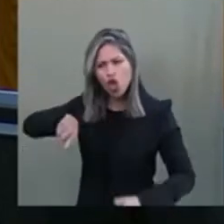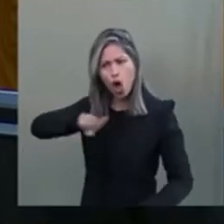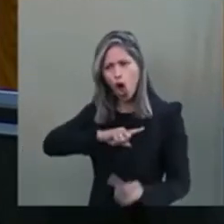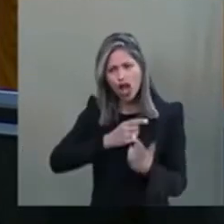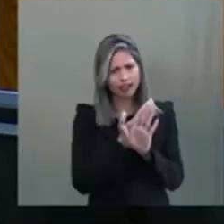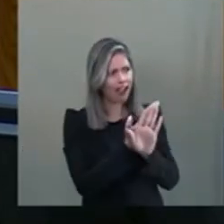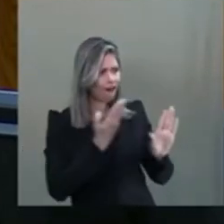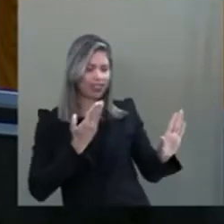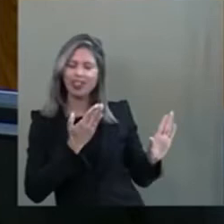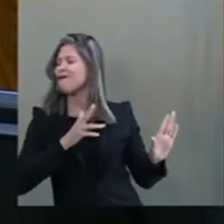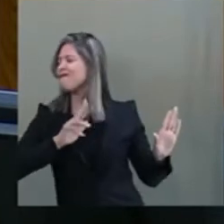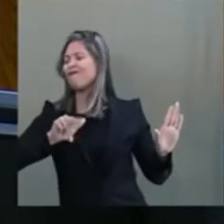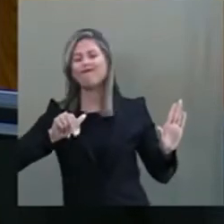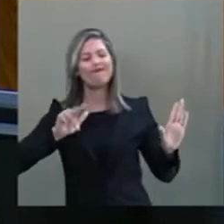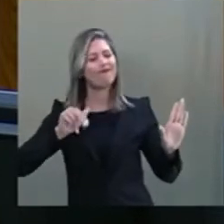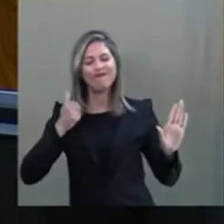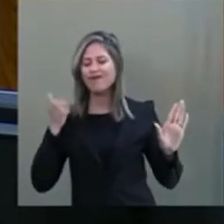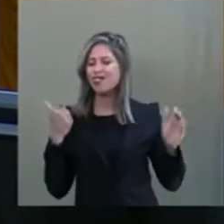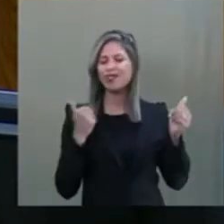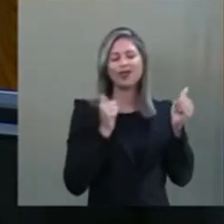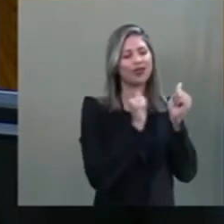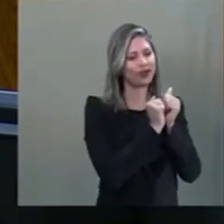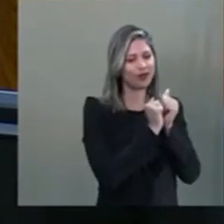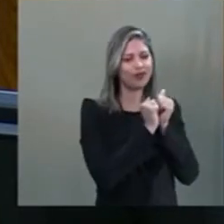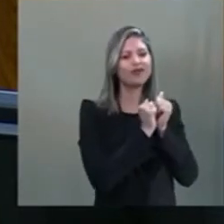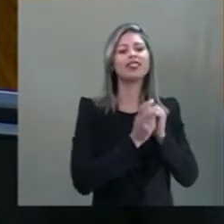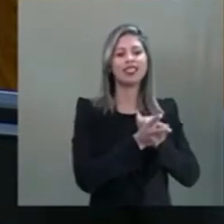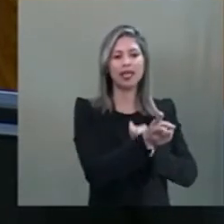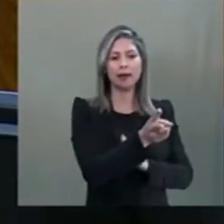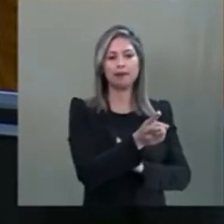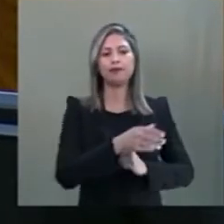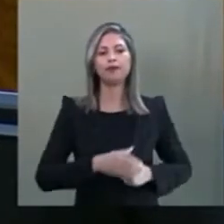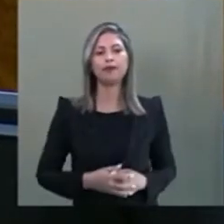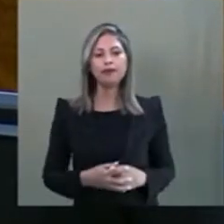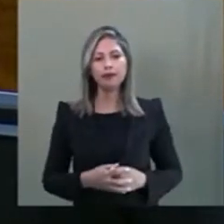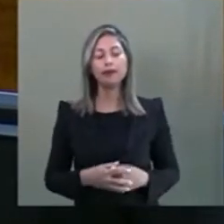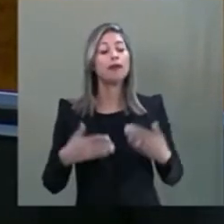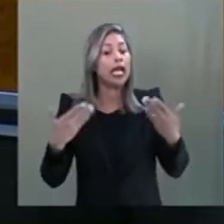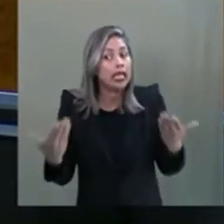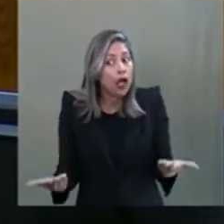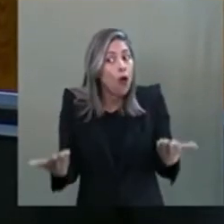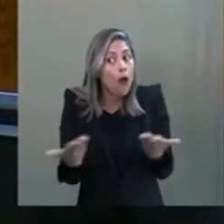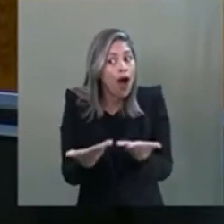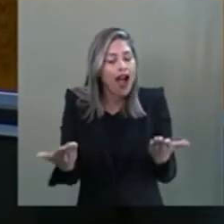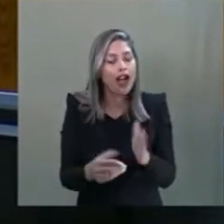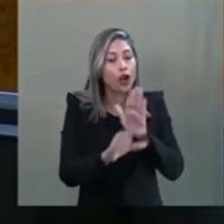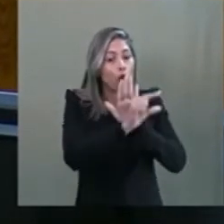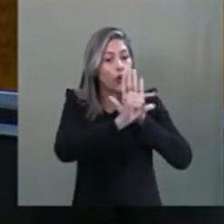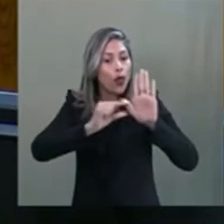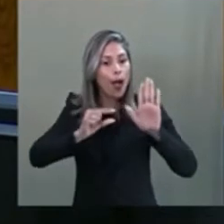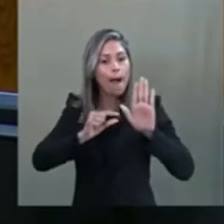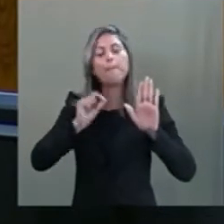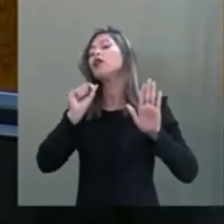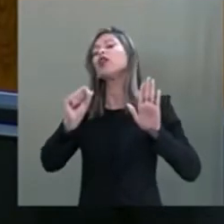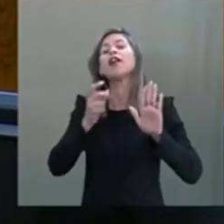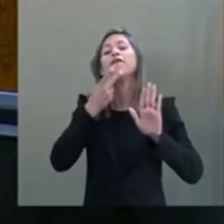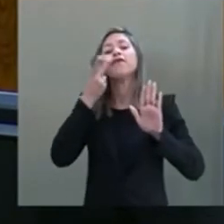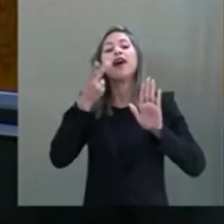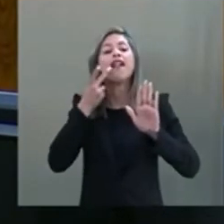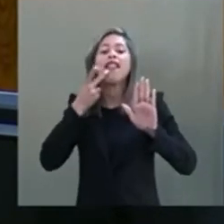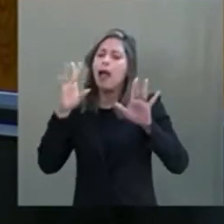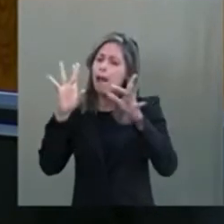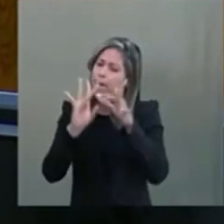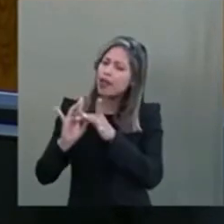afastar. Eu gostaria, nesse momento, de sublinhar a relevância dos laços de